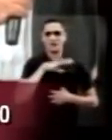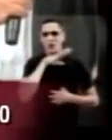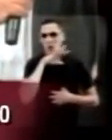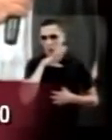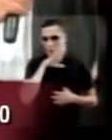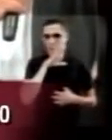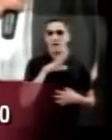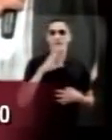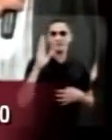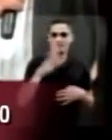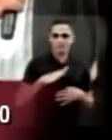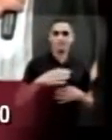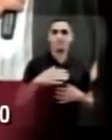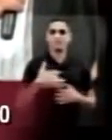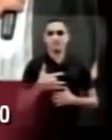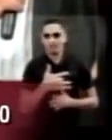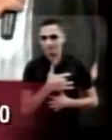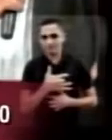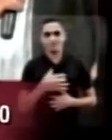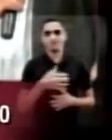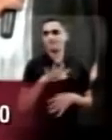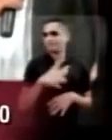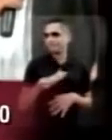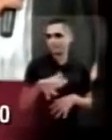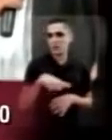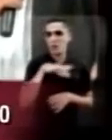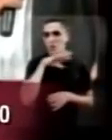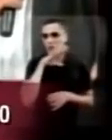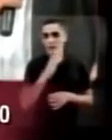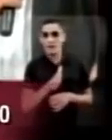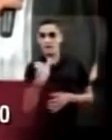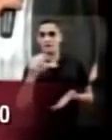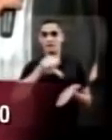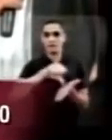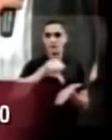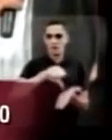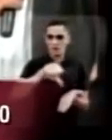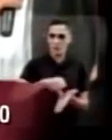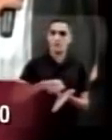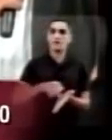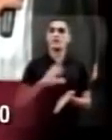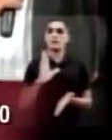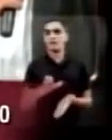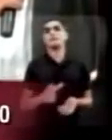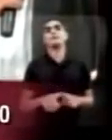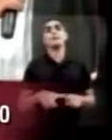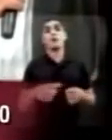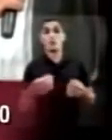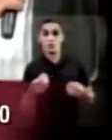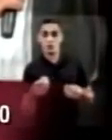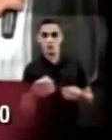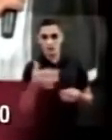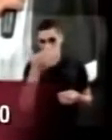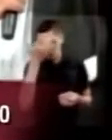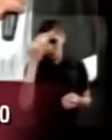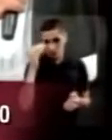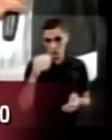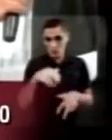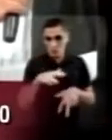54,03% de positivos. Então, quando chega um paciente num hospital, ele tem a chance de estar com Covid,